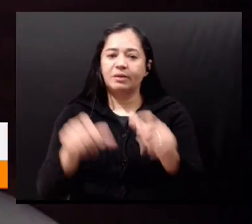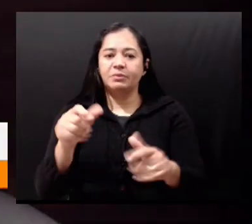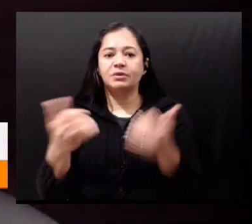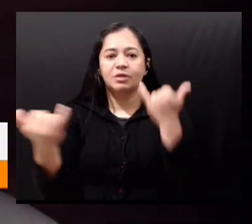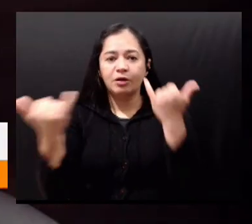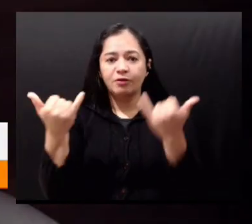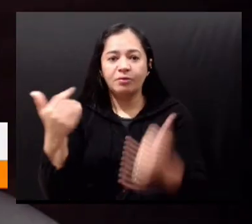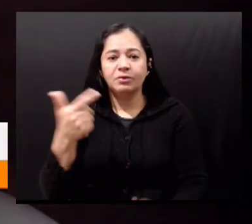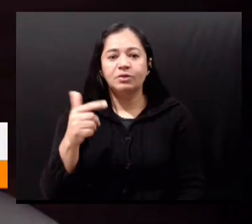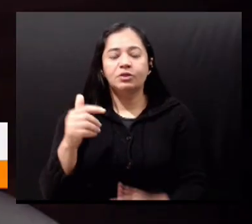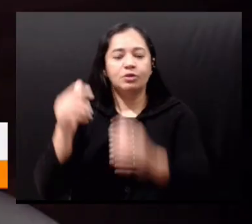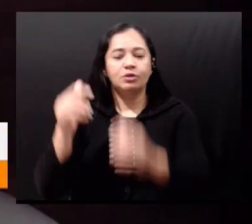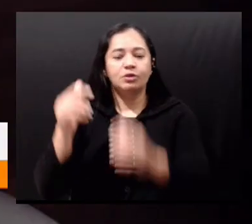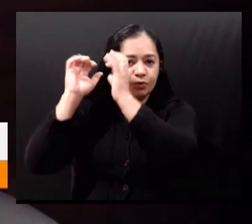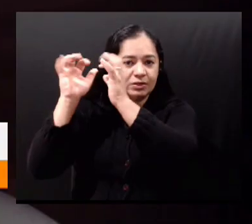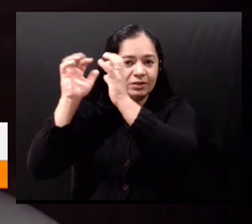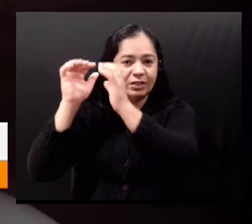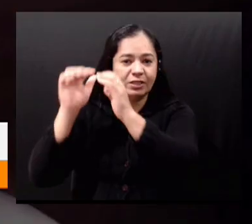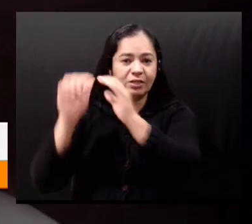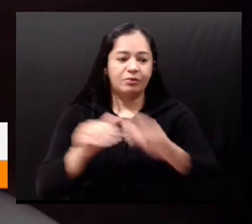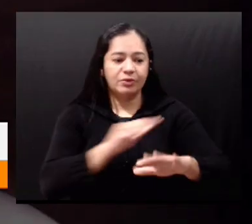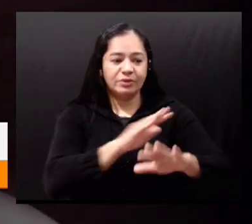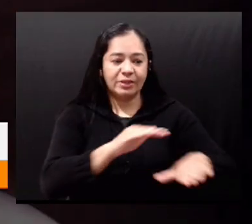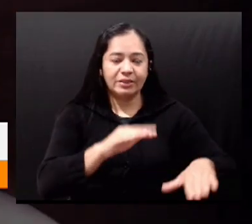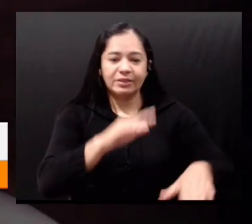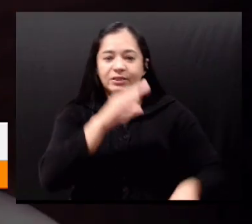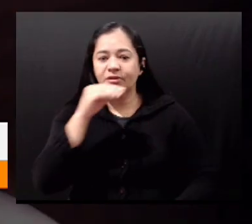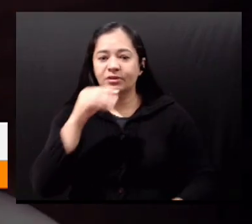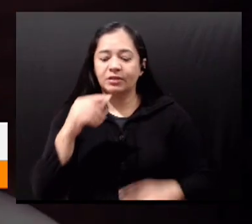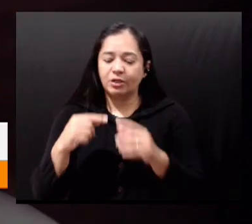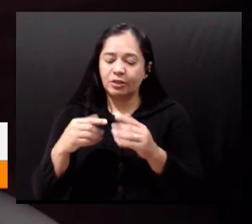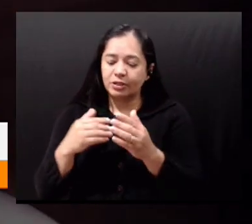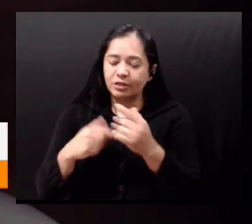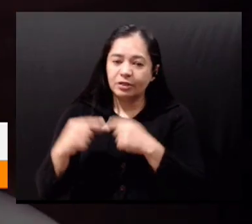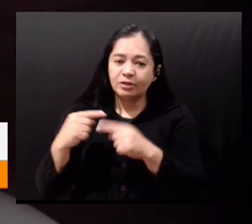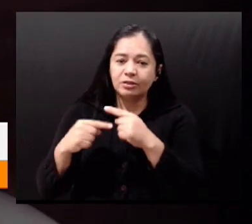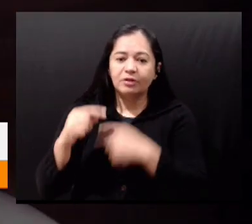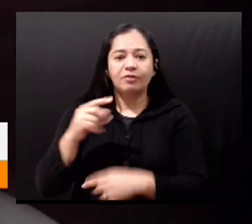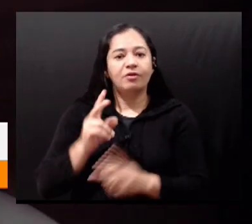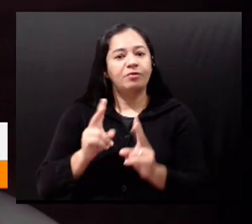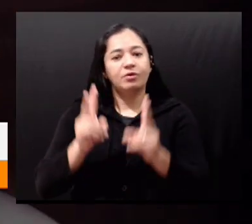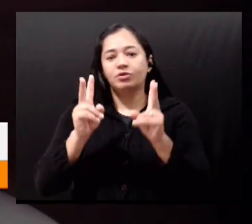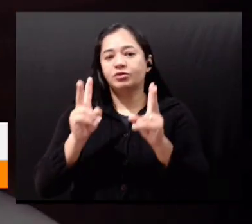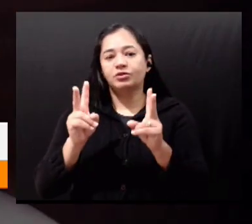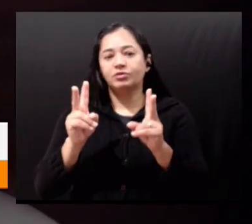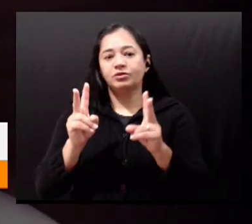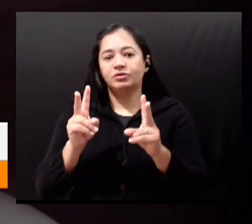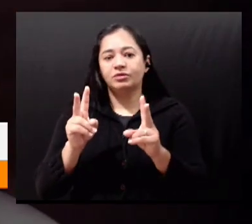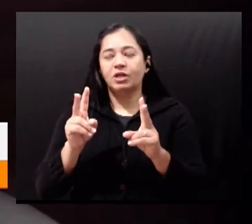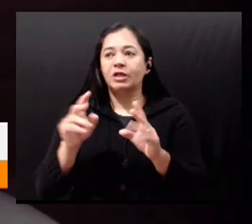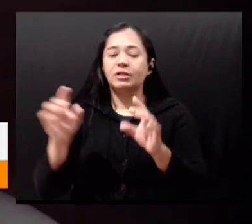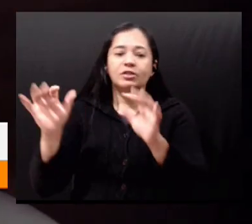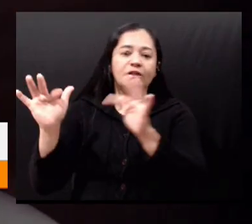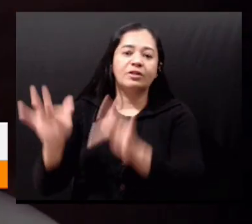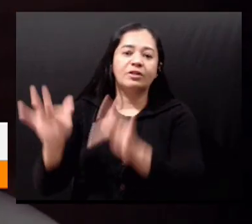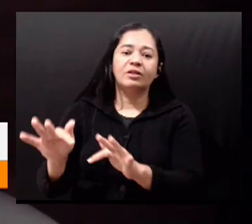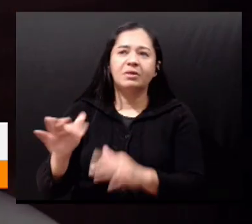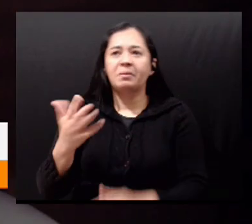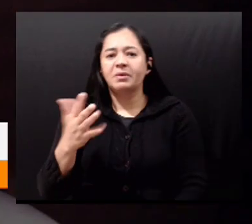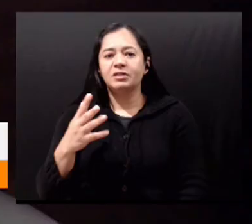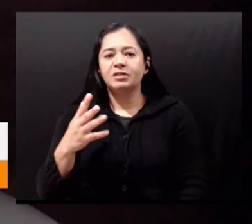da criança e do adolescente está em desenvolvimento, o nosso cérebro, o nosso lobo frontal vai terminar de se desenvolver lá pelos 24